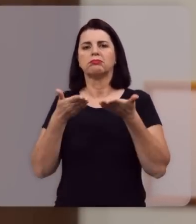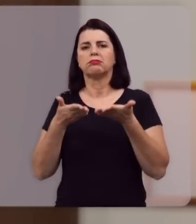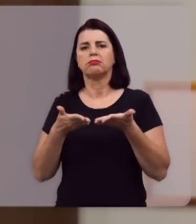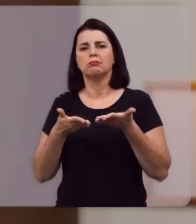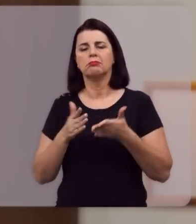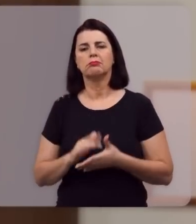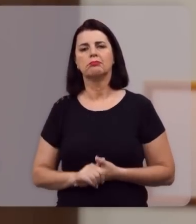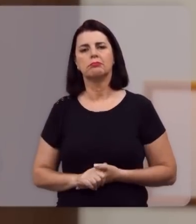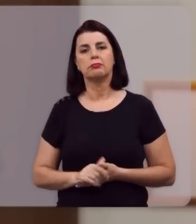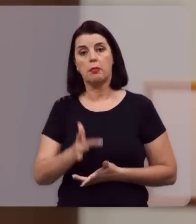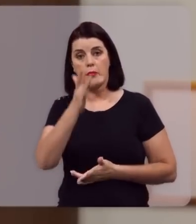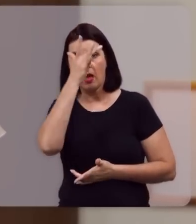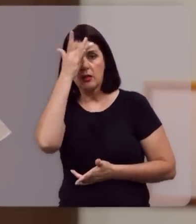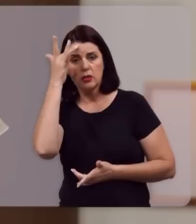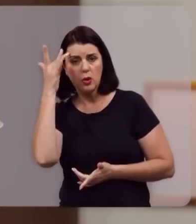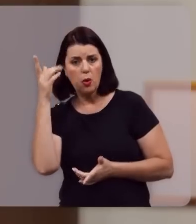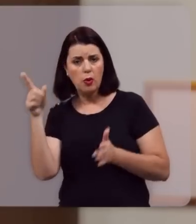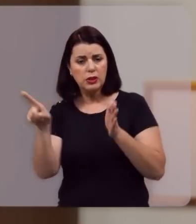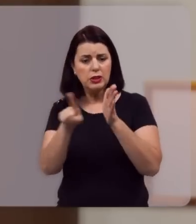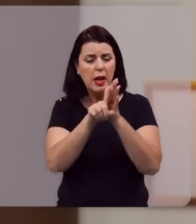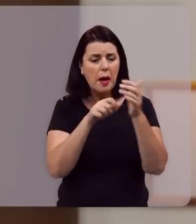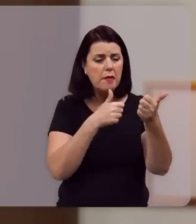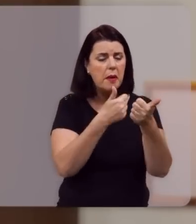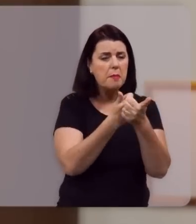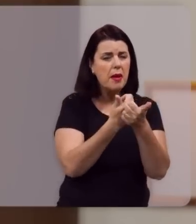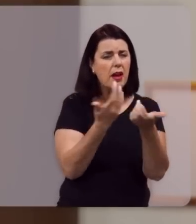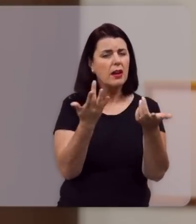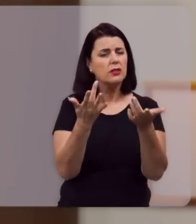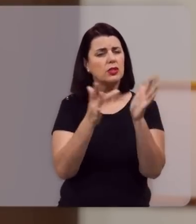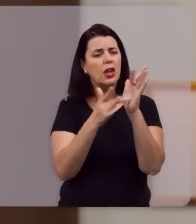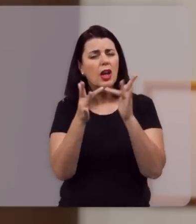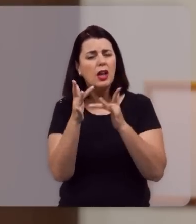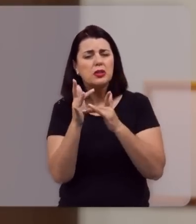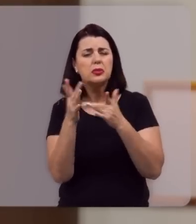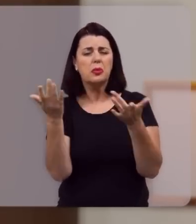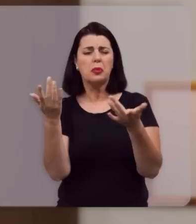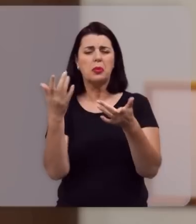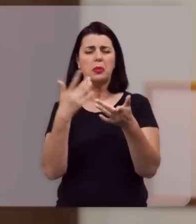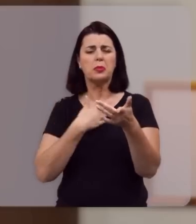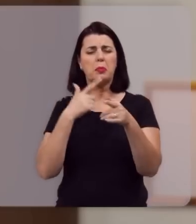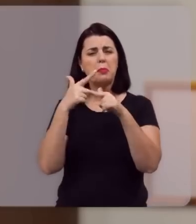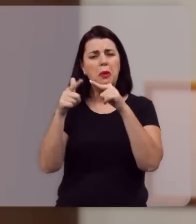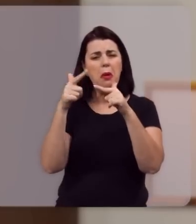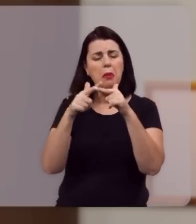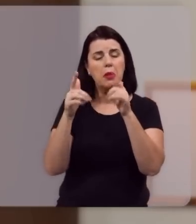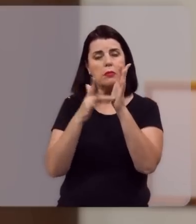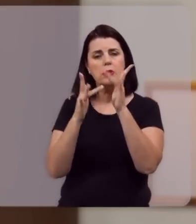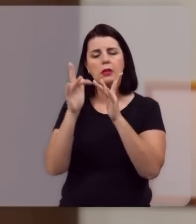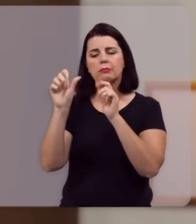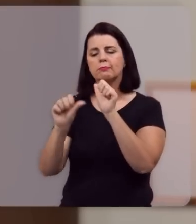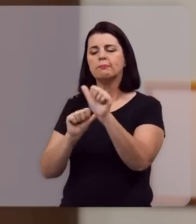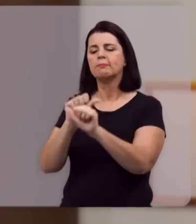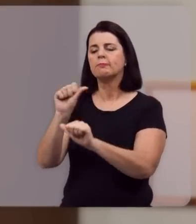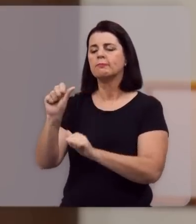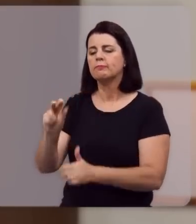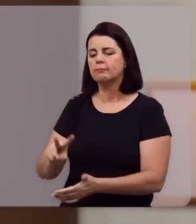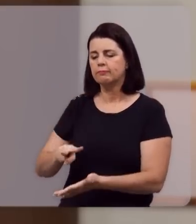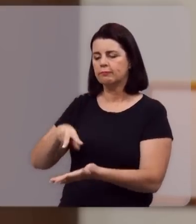ressuscitaram. As pessoas que chegavam a ele machucadas, feridas, quebradas, ele as